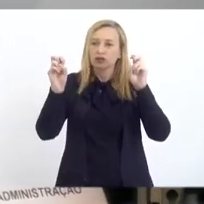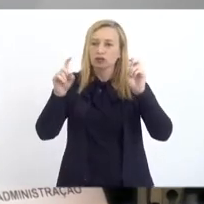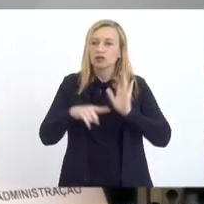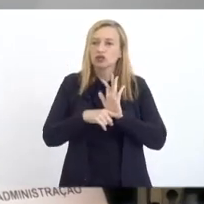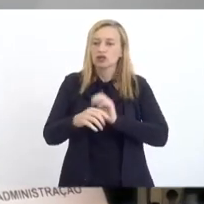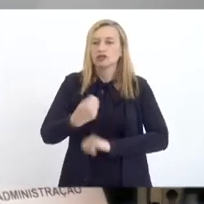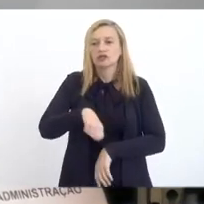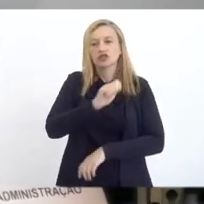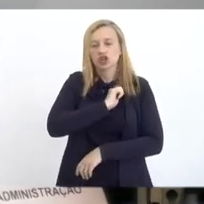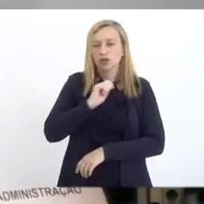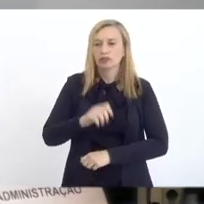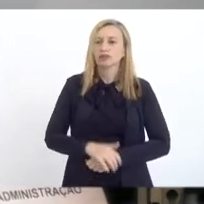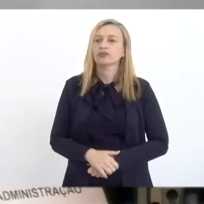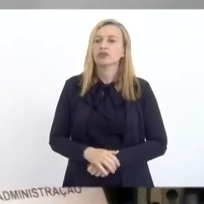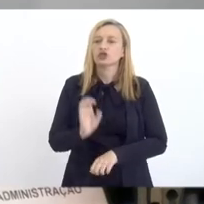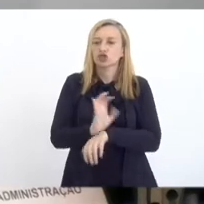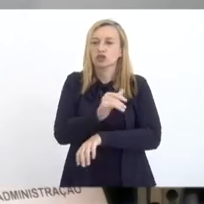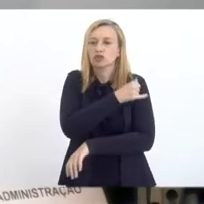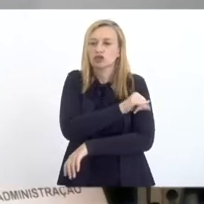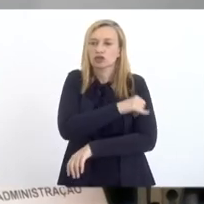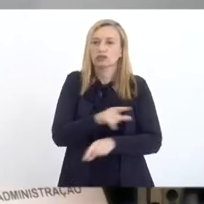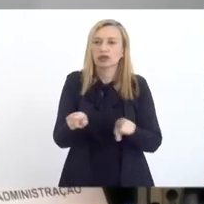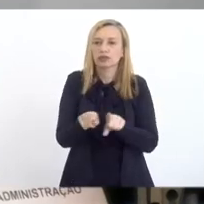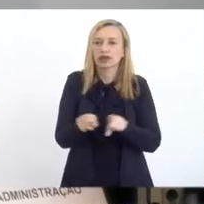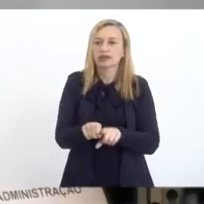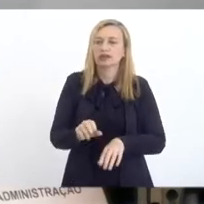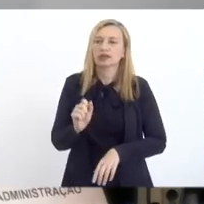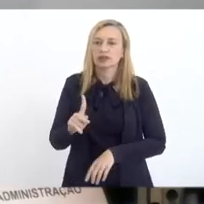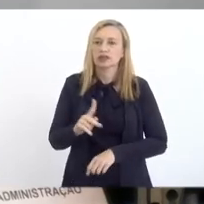fiscal do Estado do Rio de Janeiro também. Ok?